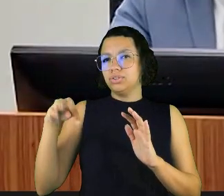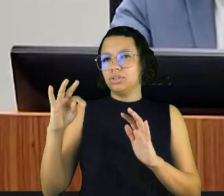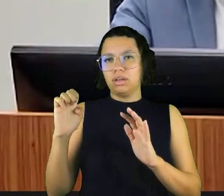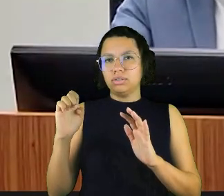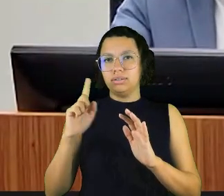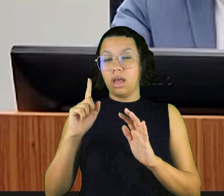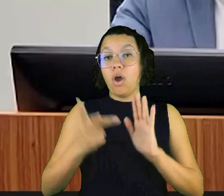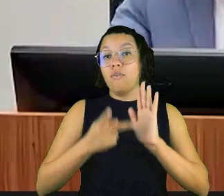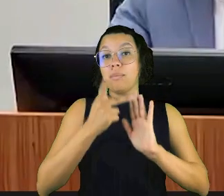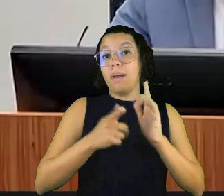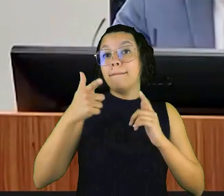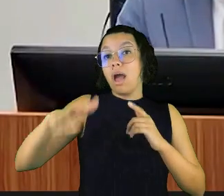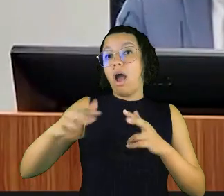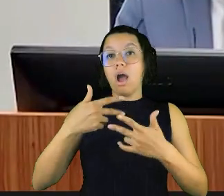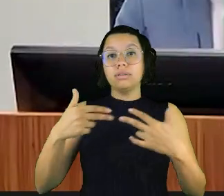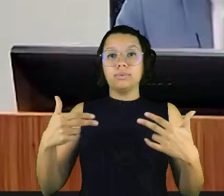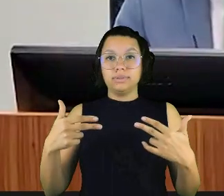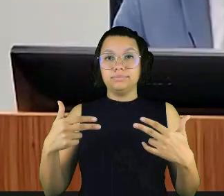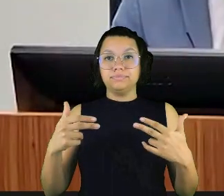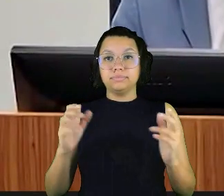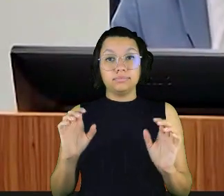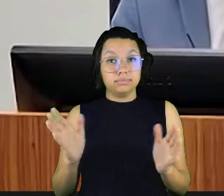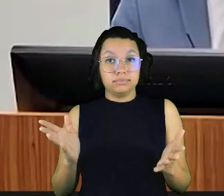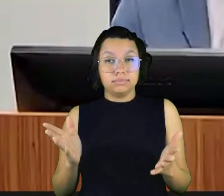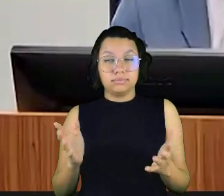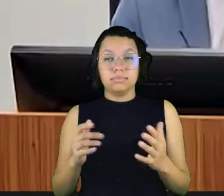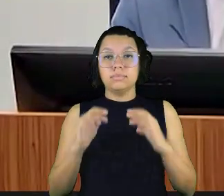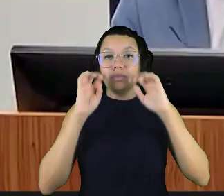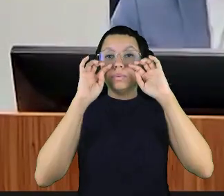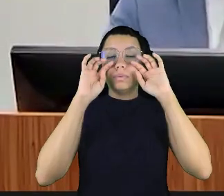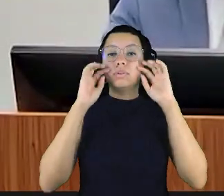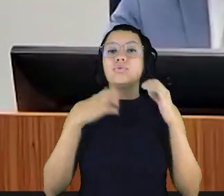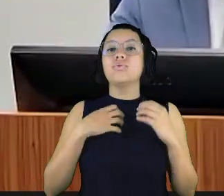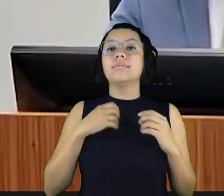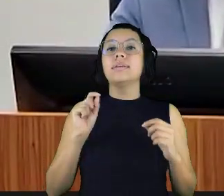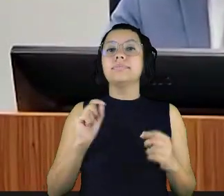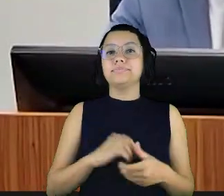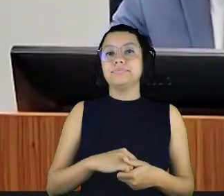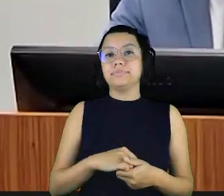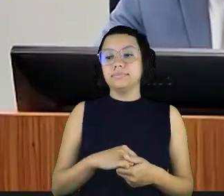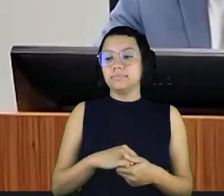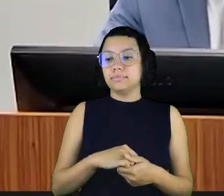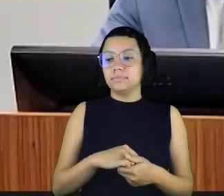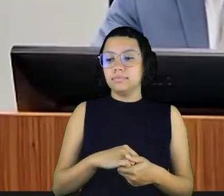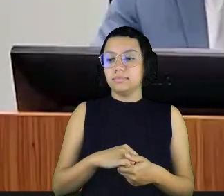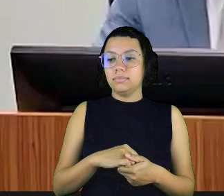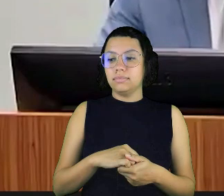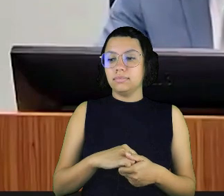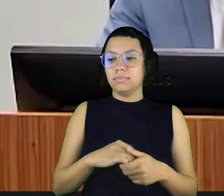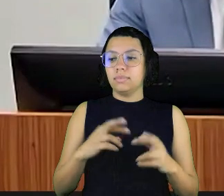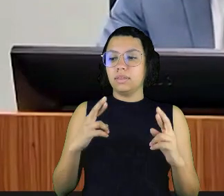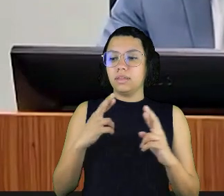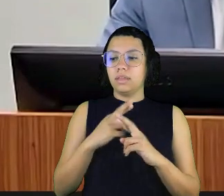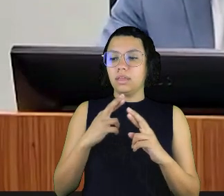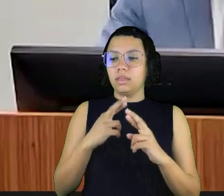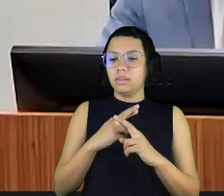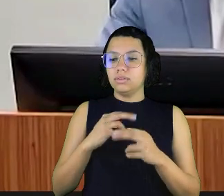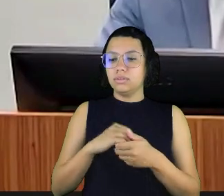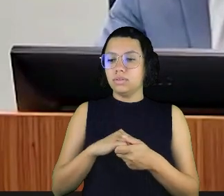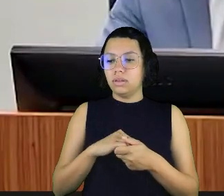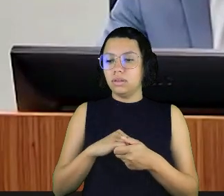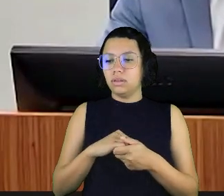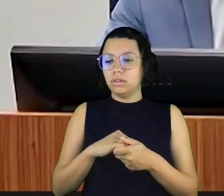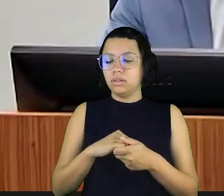modo que... E a questão da teimosia também? Então, A gente vê que existe